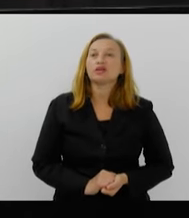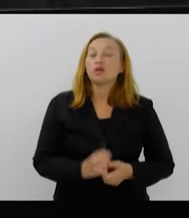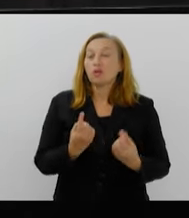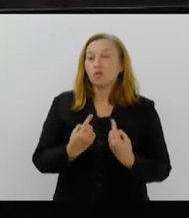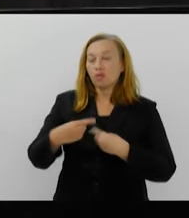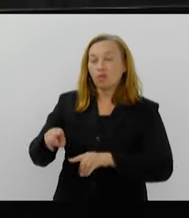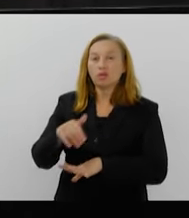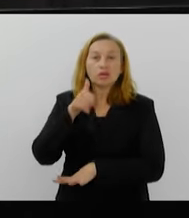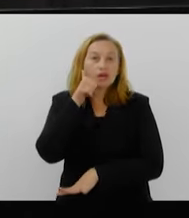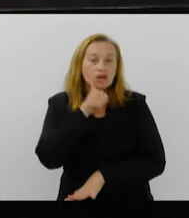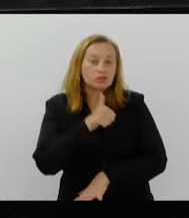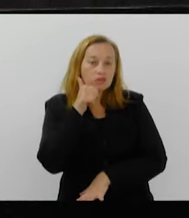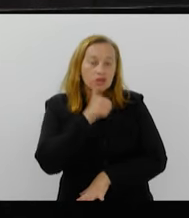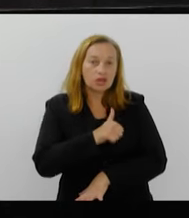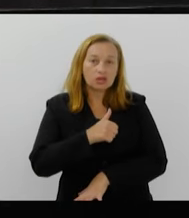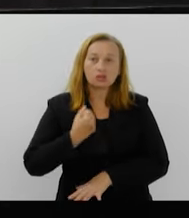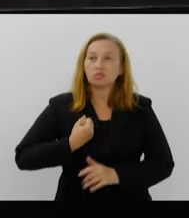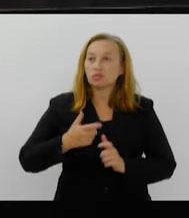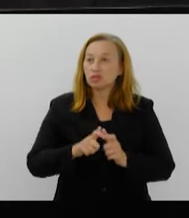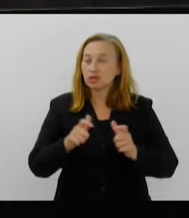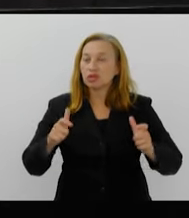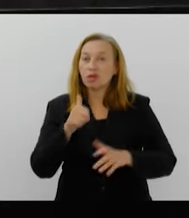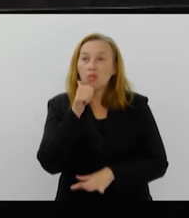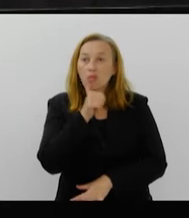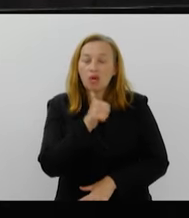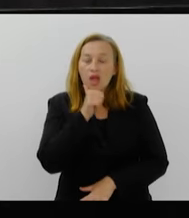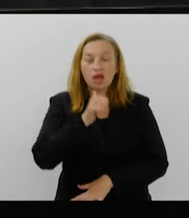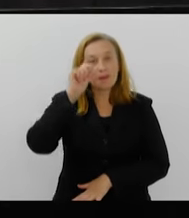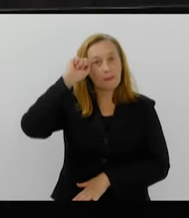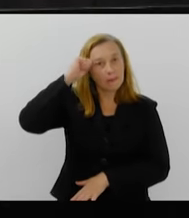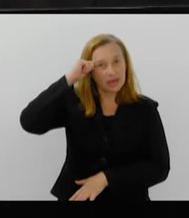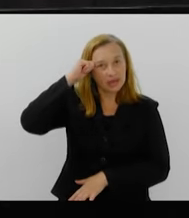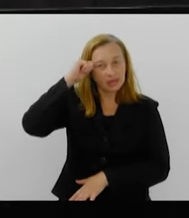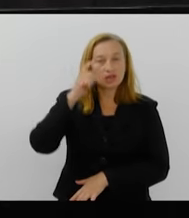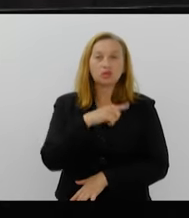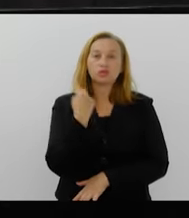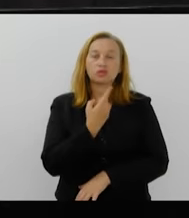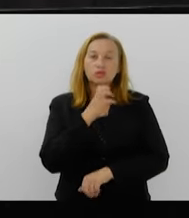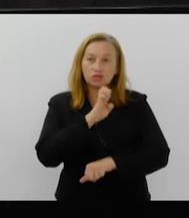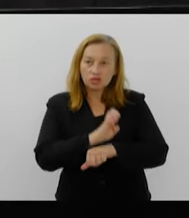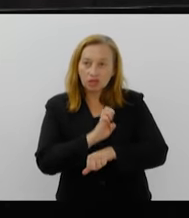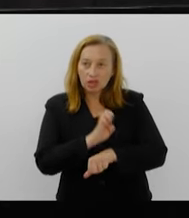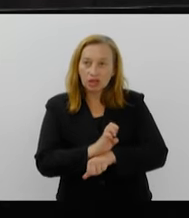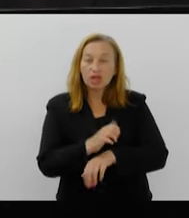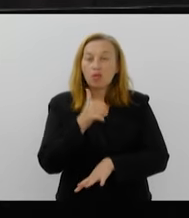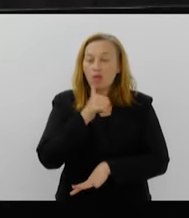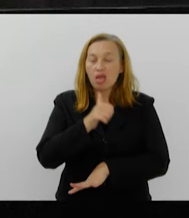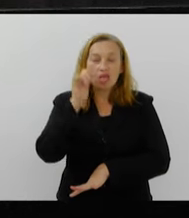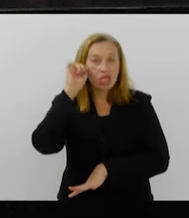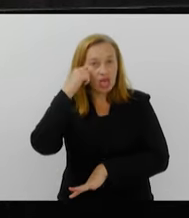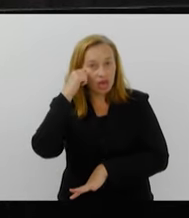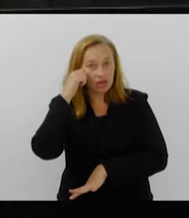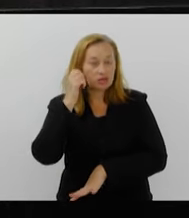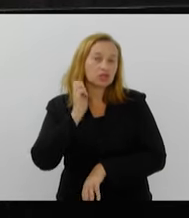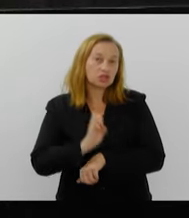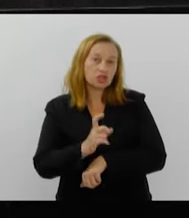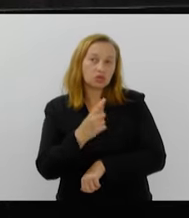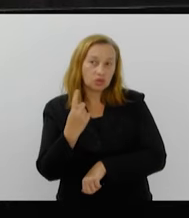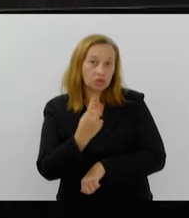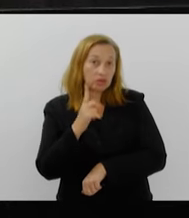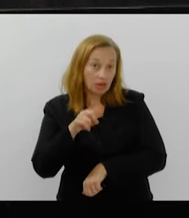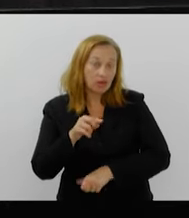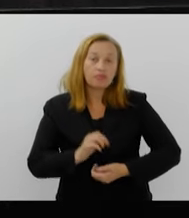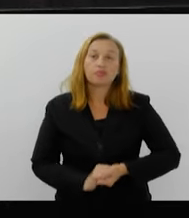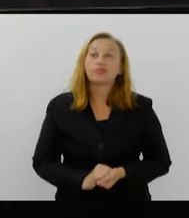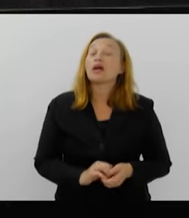mulheres, em sua grande maioria, as mulheres pretas do nosso Estado, mulheres negras do nosso Estado, não é?